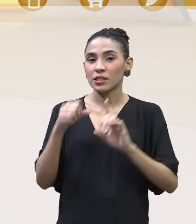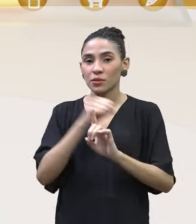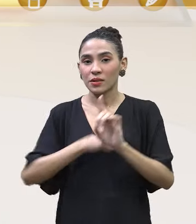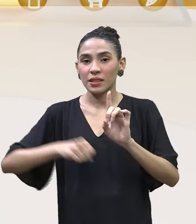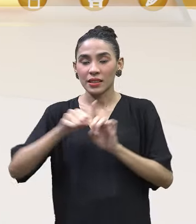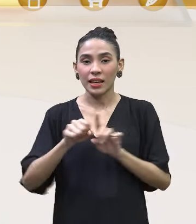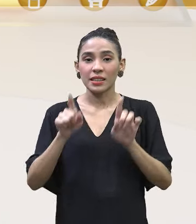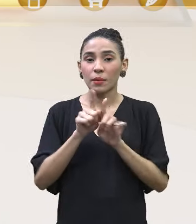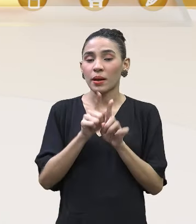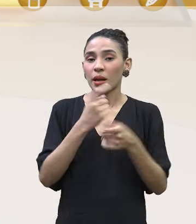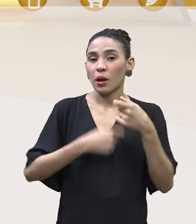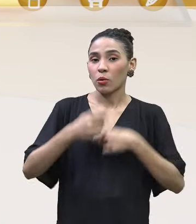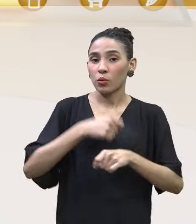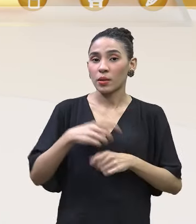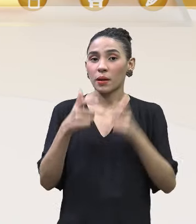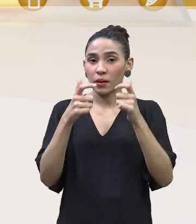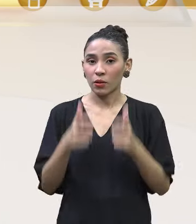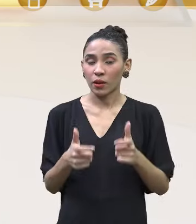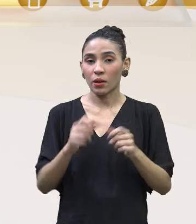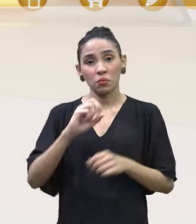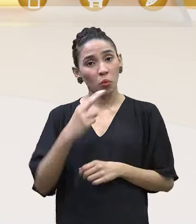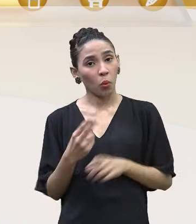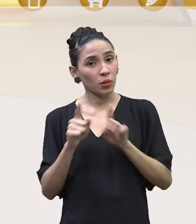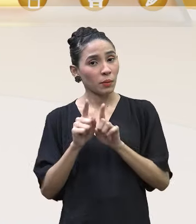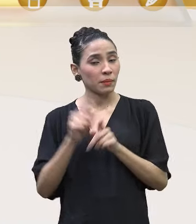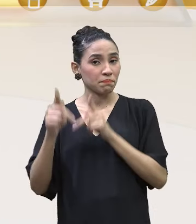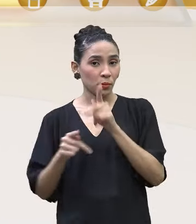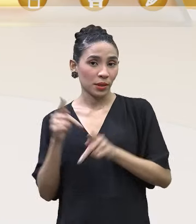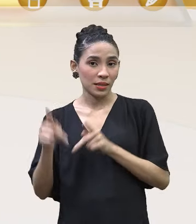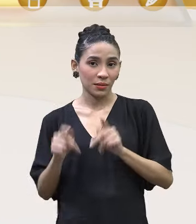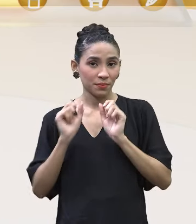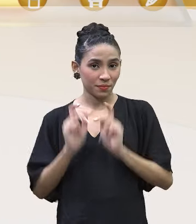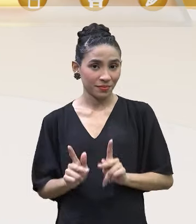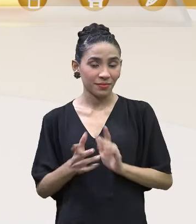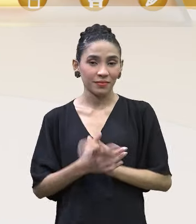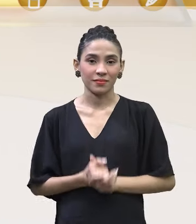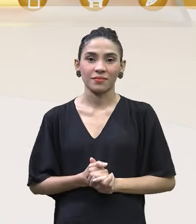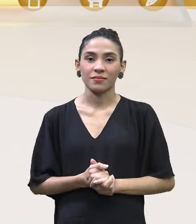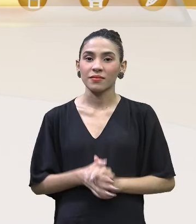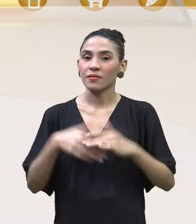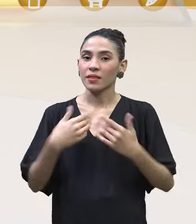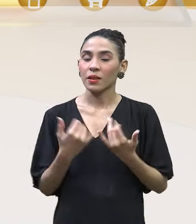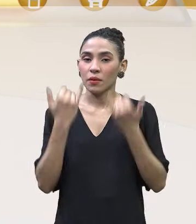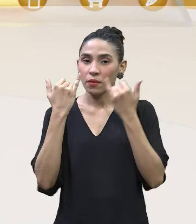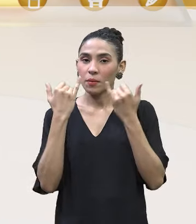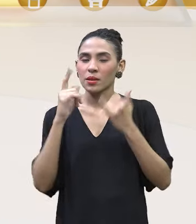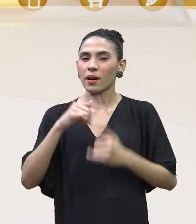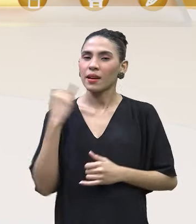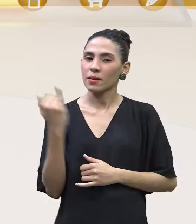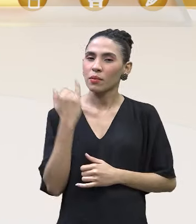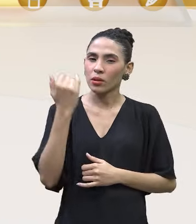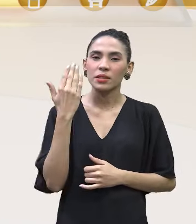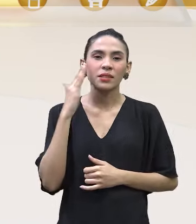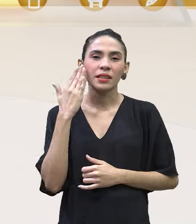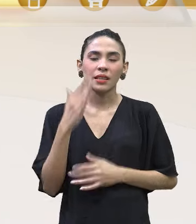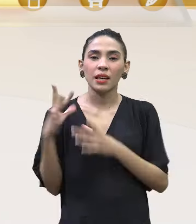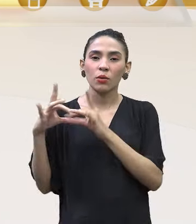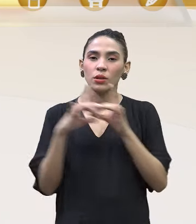e da economia de uma região ou de uma população tudo bem bom esses dados são essenciais para entender o